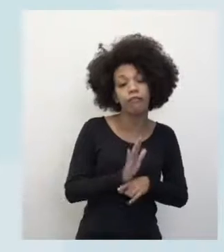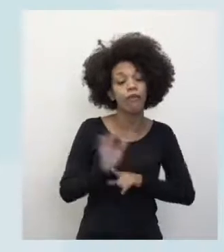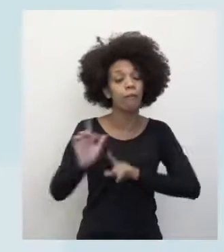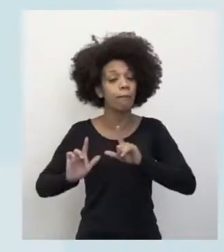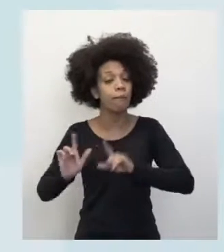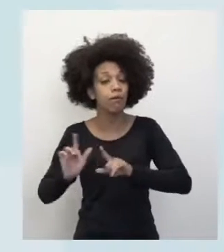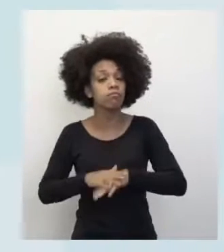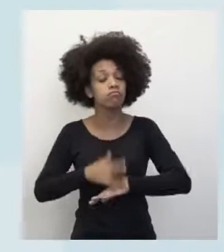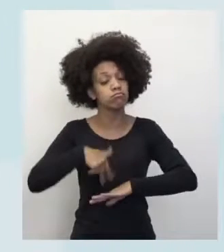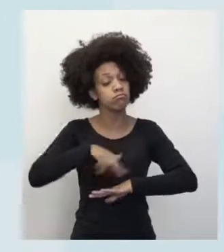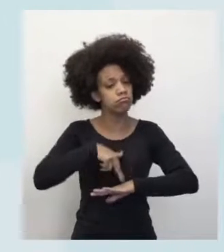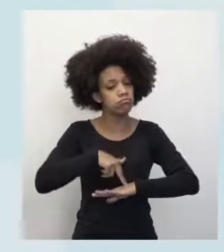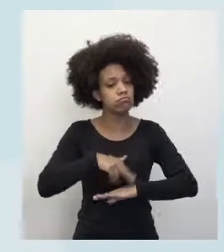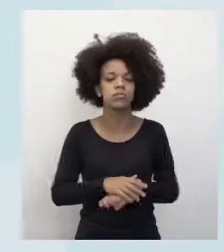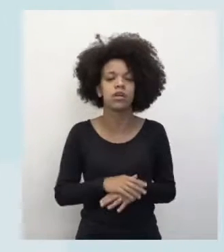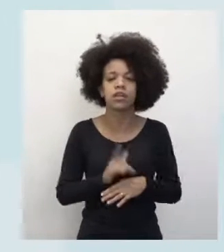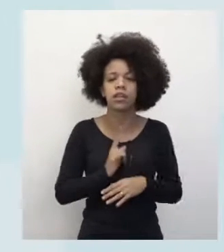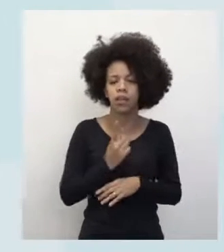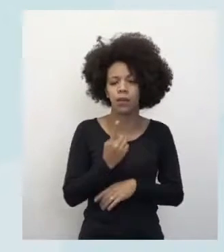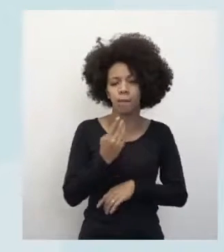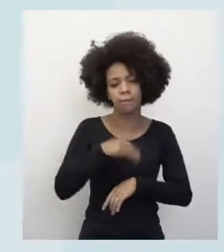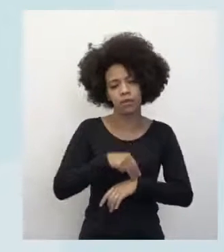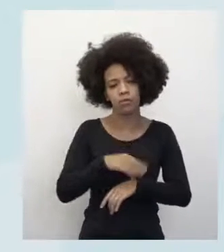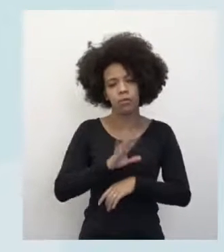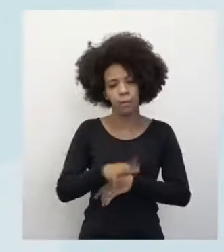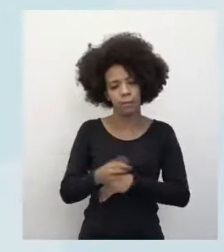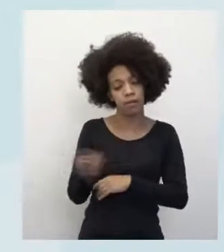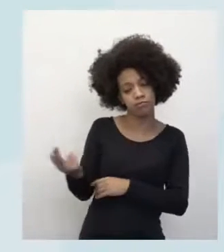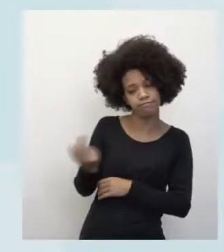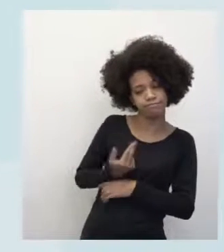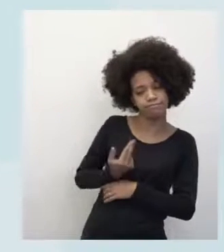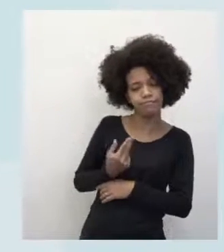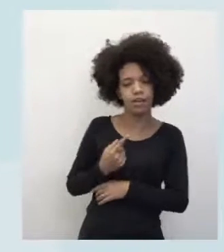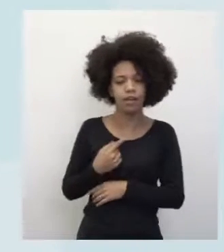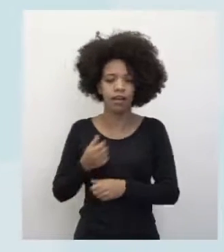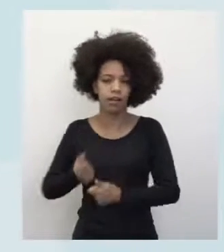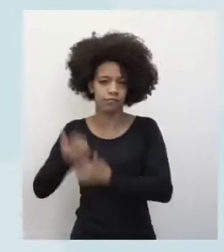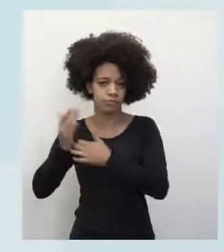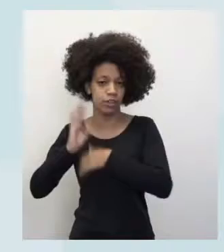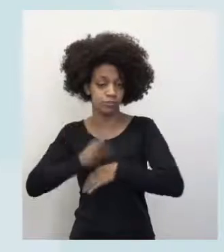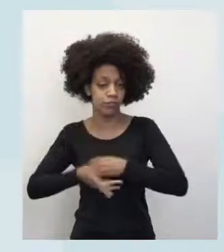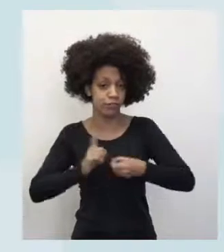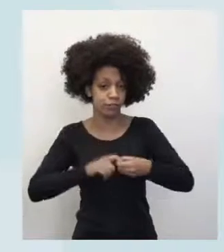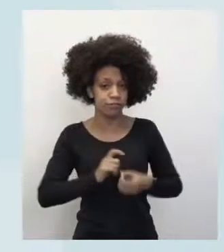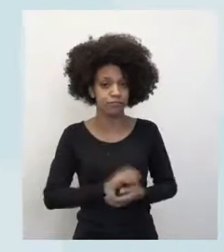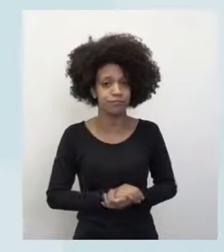etc, tá? Então, vocês têm um minutinho para responder para a gente aqui pelo chat. A gente volta já.